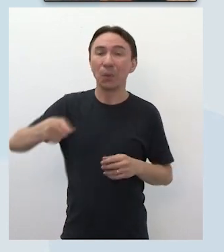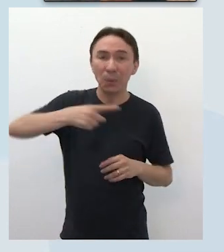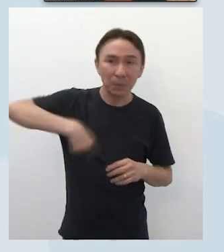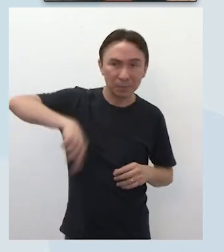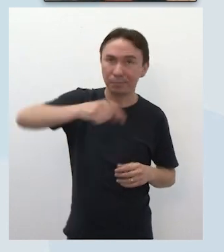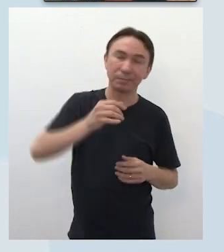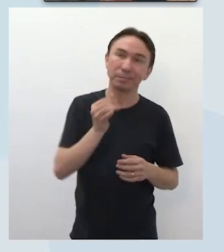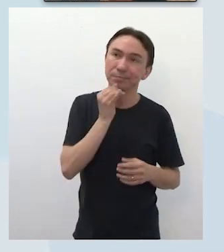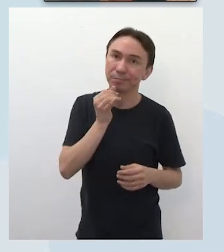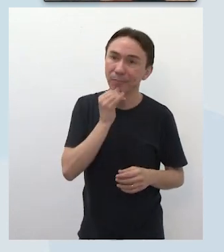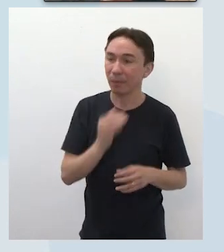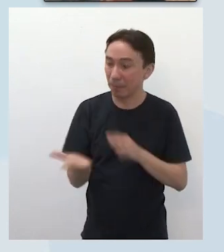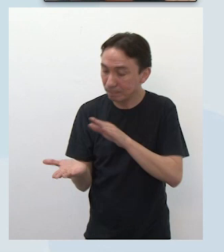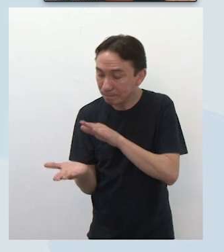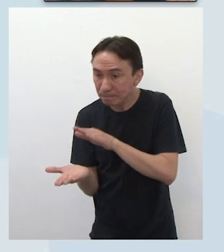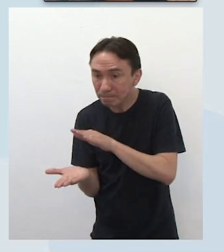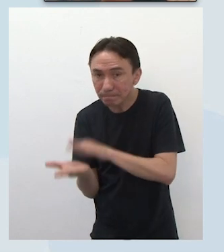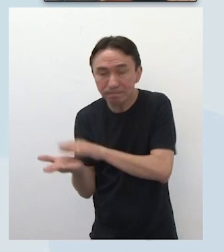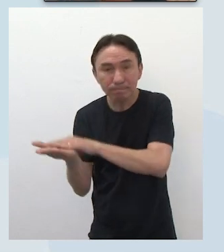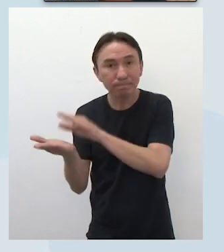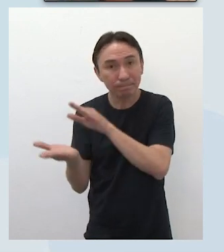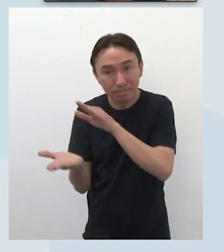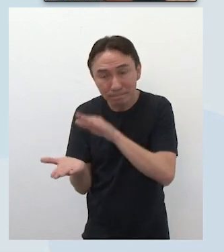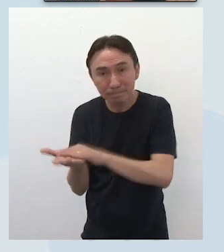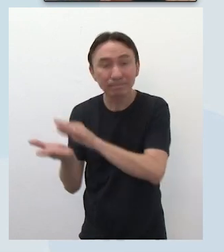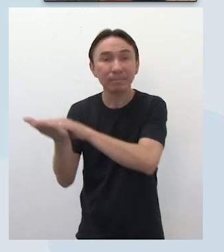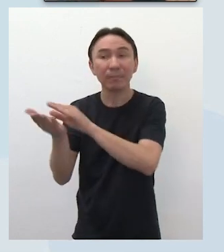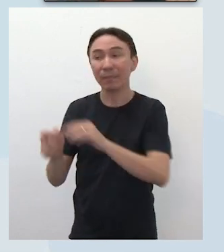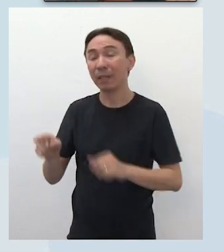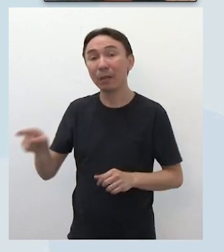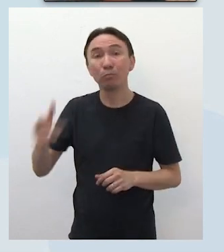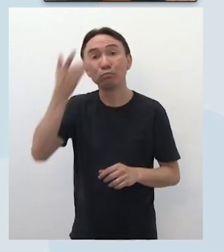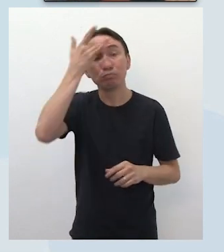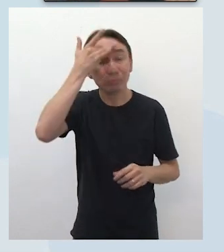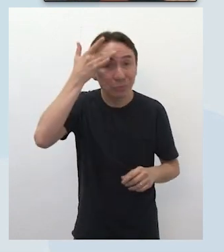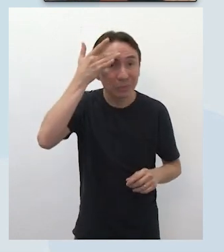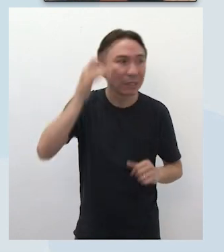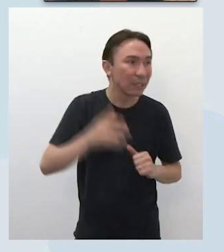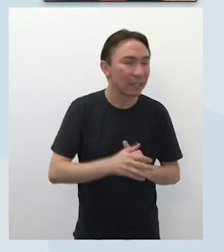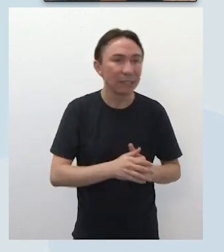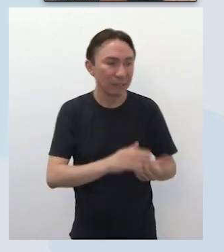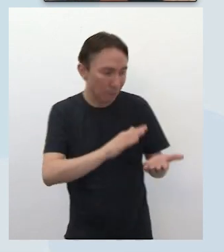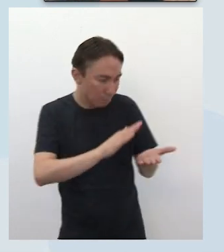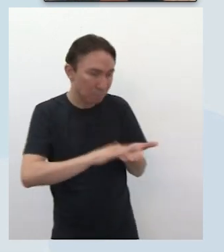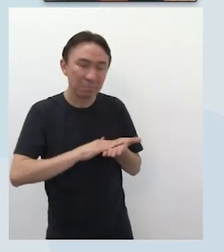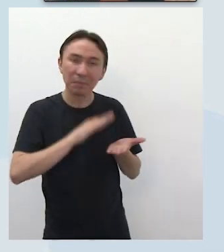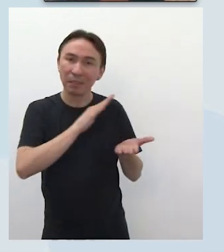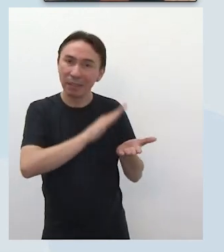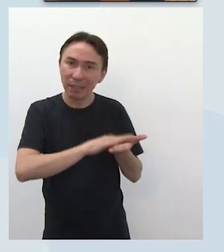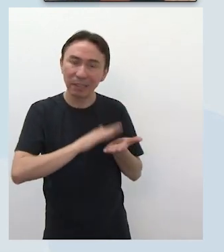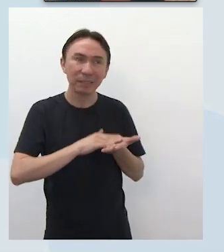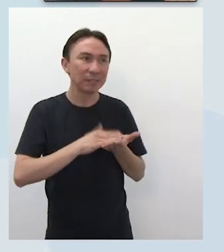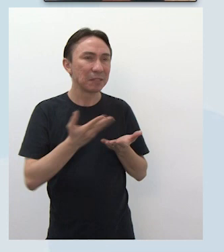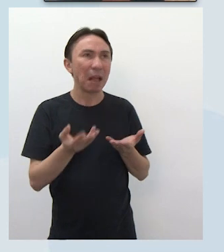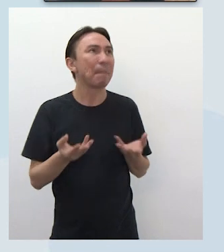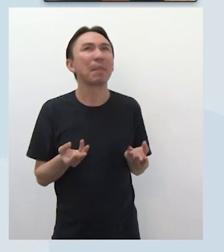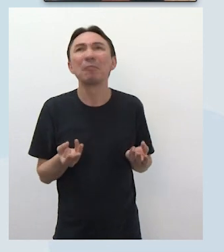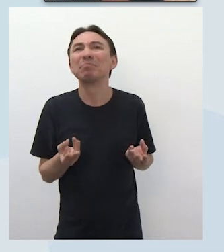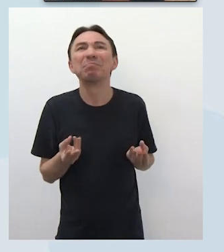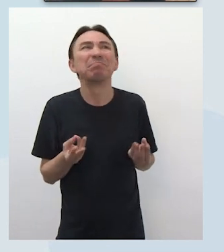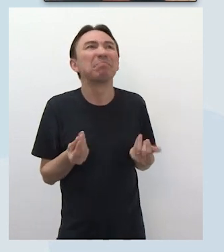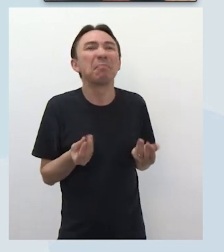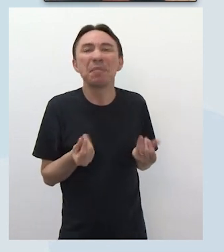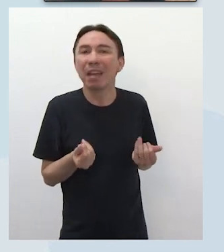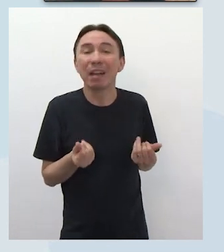para a pessoa que incide sobre questões que necessariamente não são abstratas e morais, mas que dizem